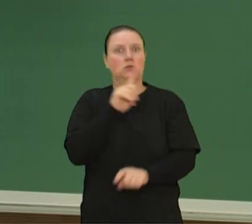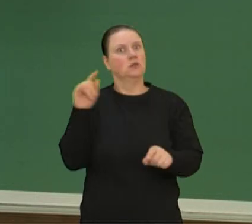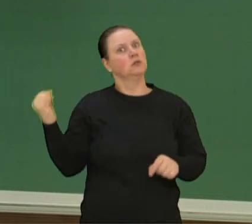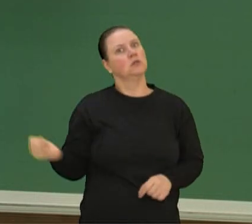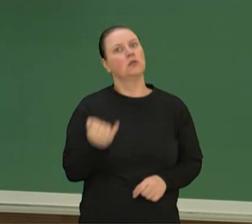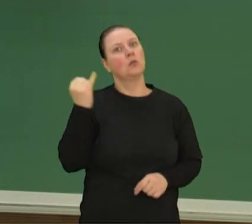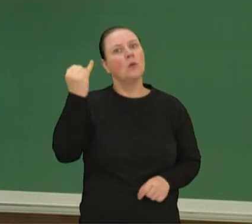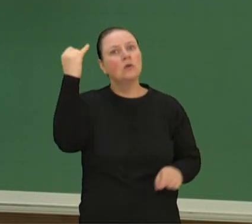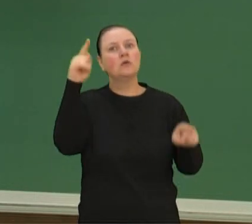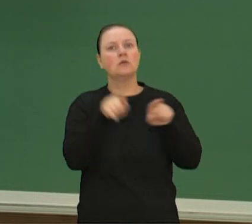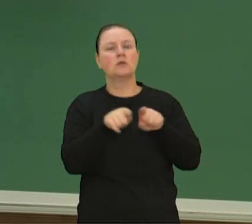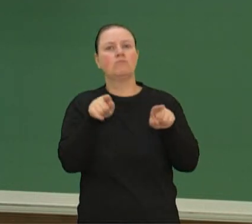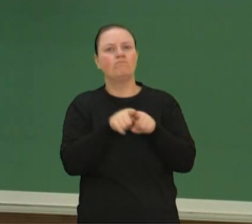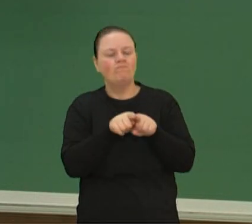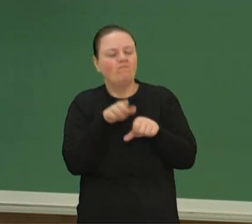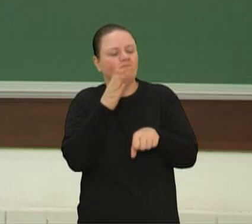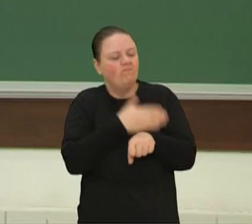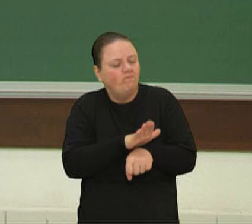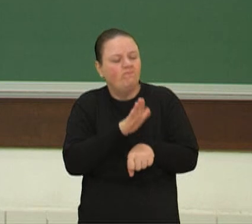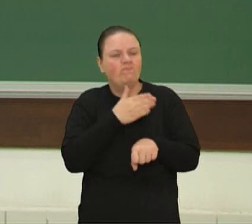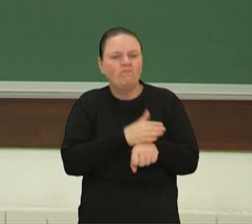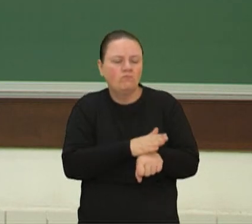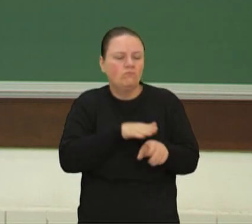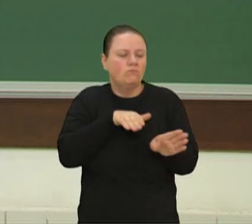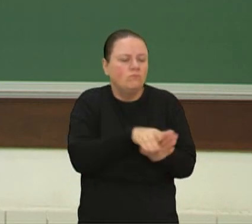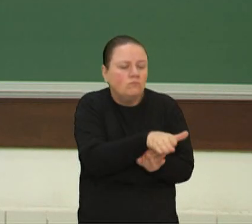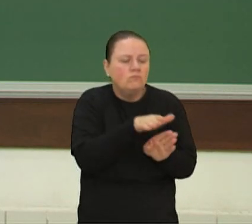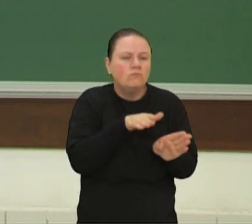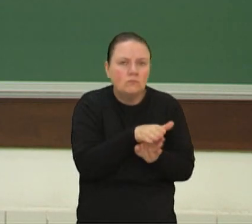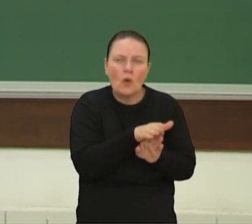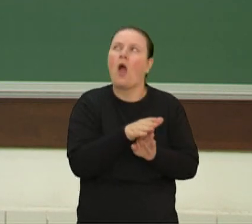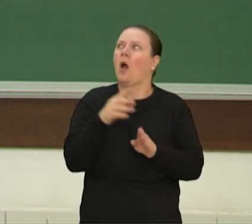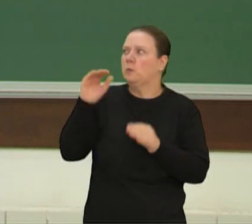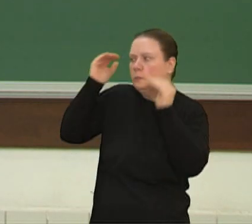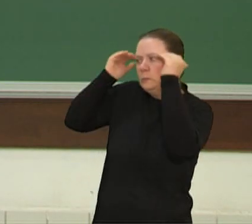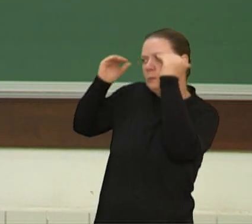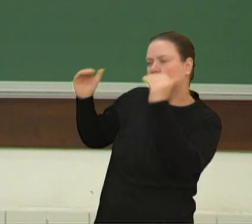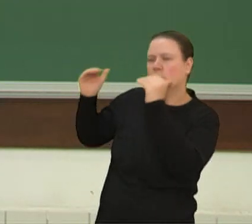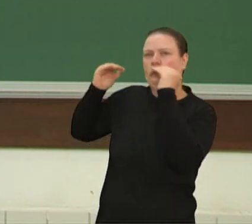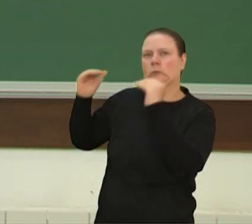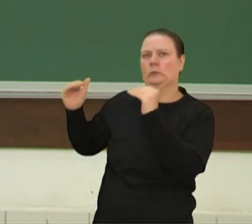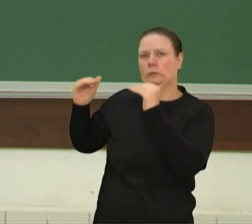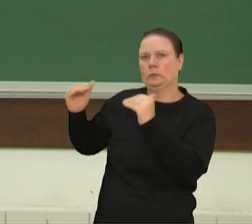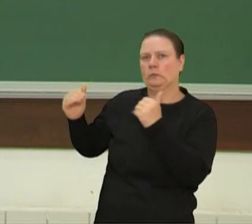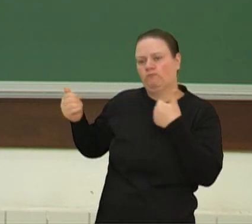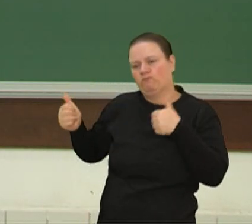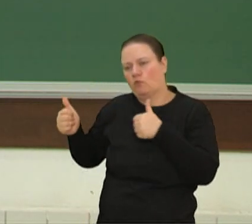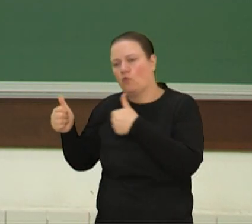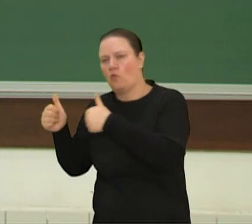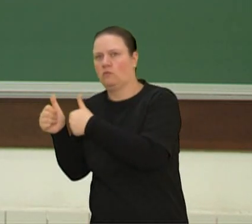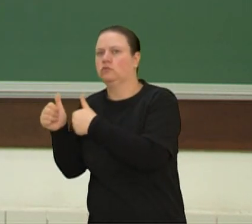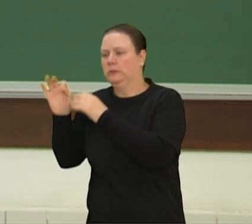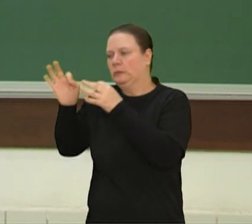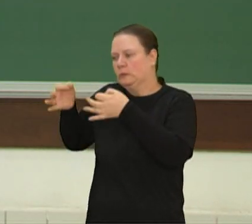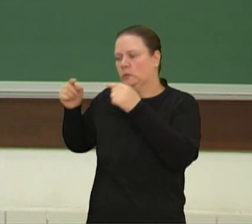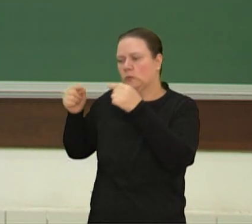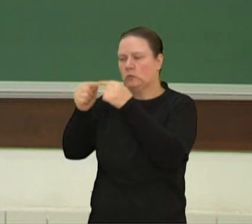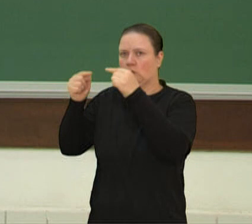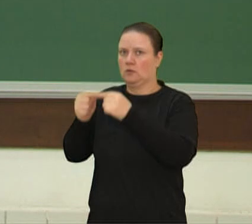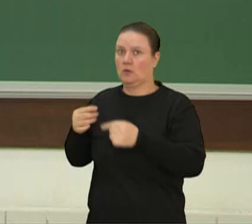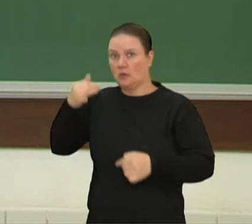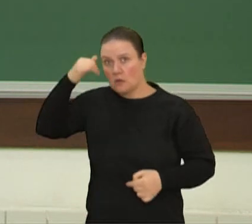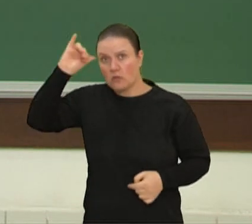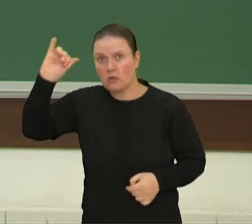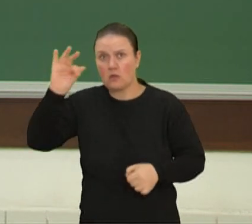é muito importante. Então, seguir esse acompanhamento é importante, por um lado, para você evitar lesões, evitar